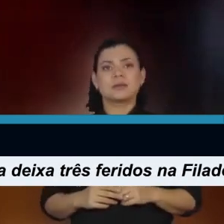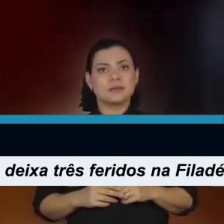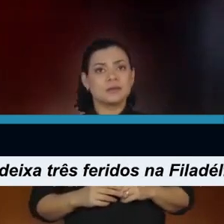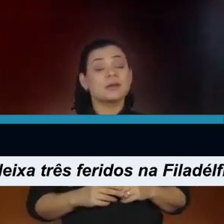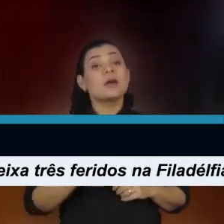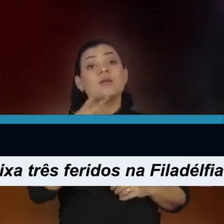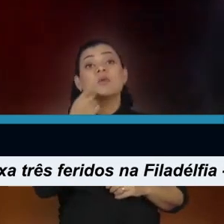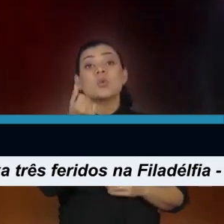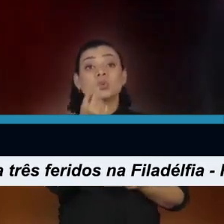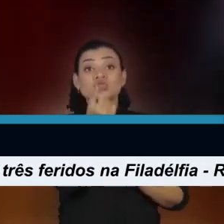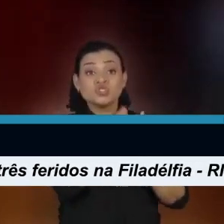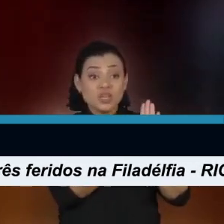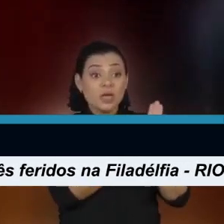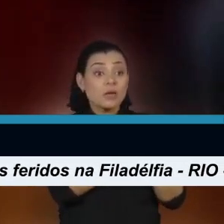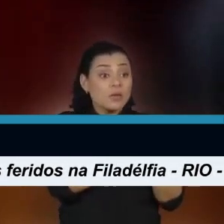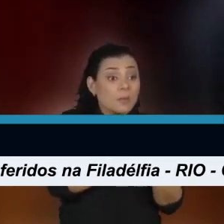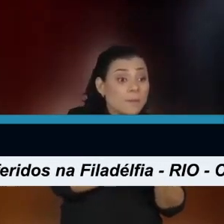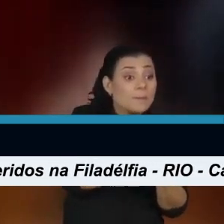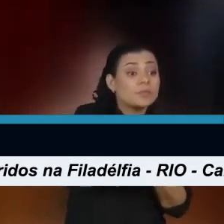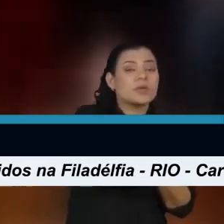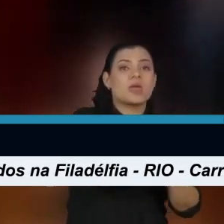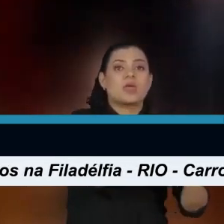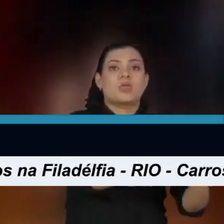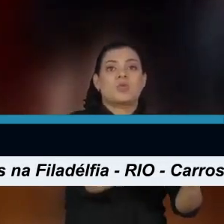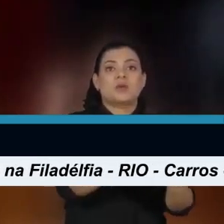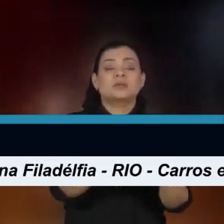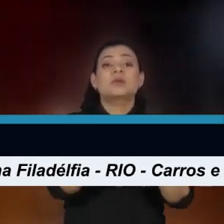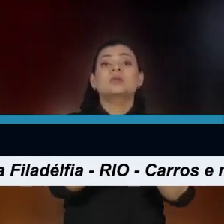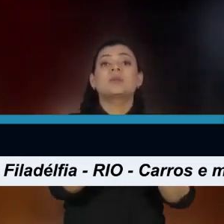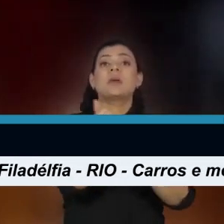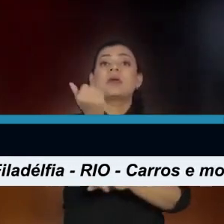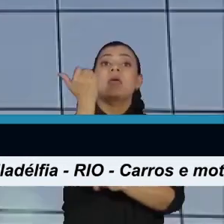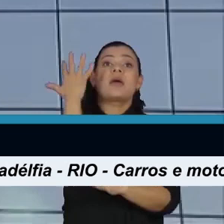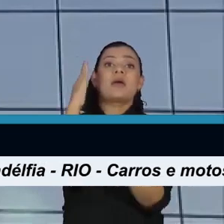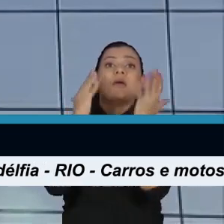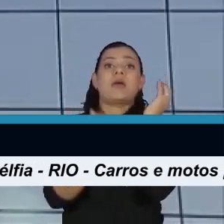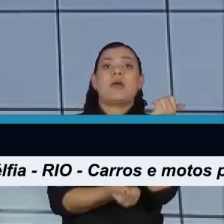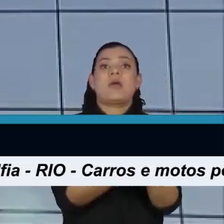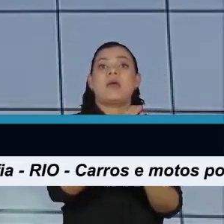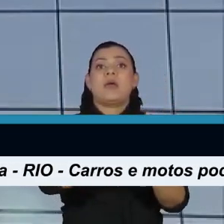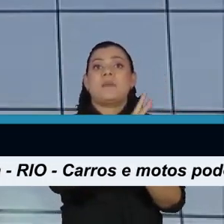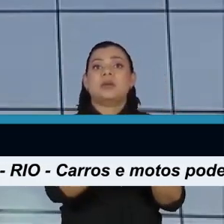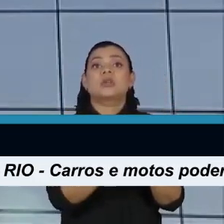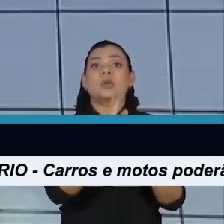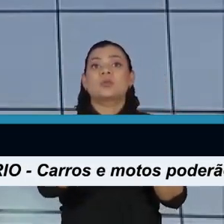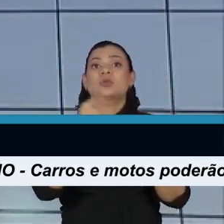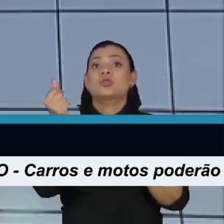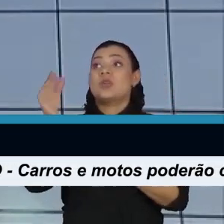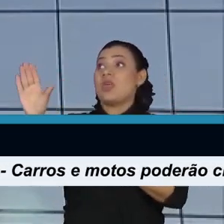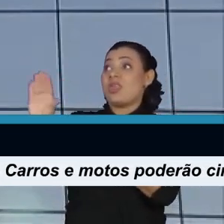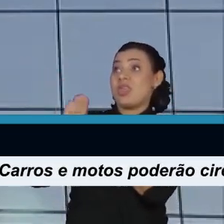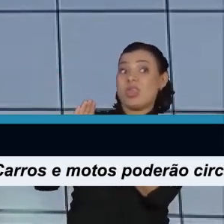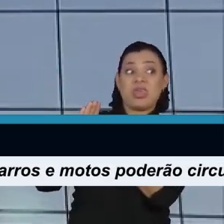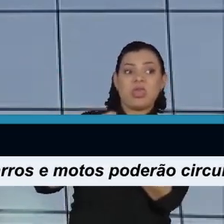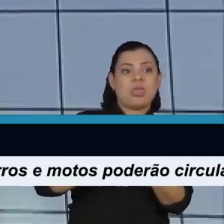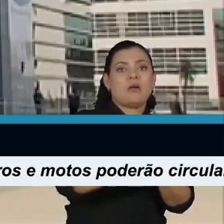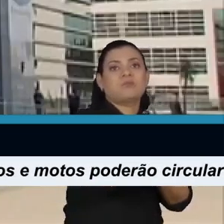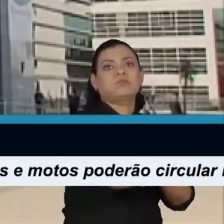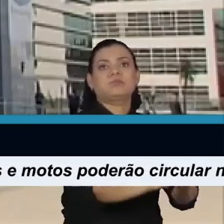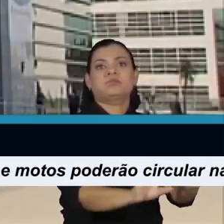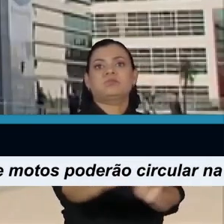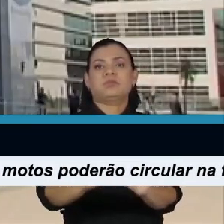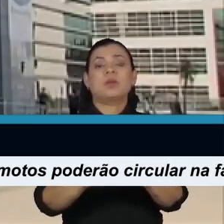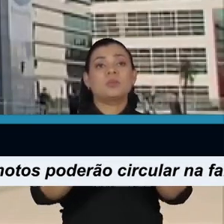foi destinado à educação e ao combate a queimadas na Amazônia. O julgamento no CNJ está previsto